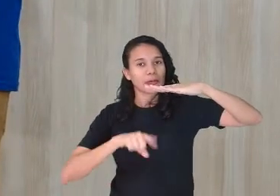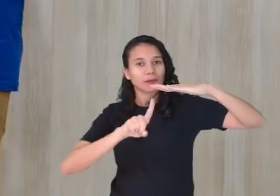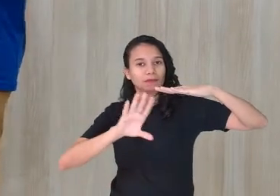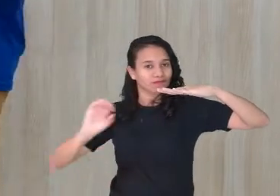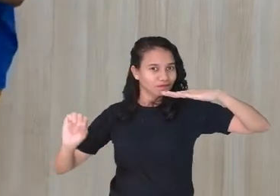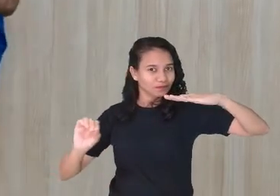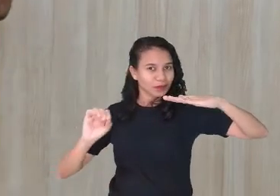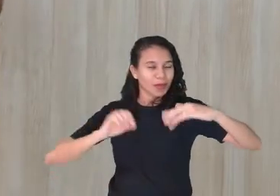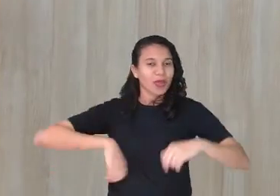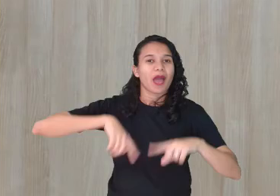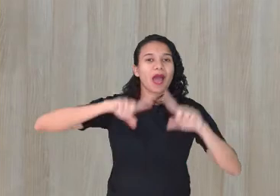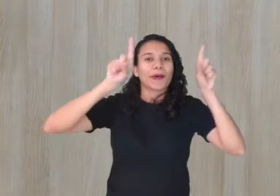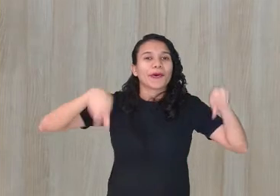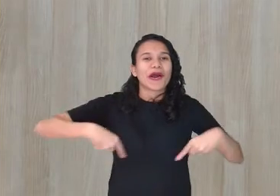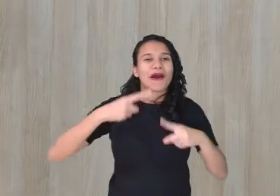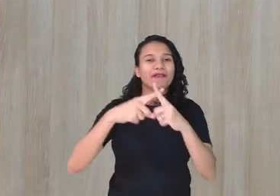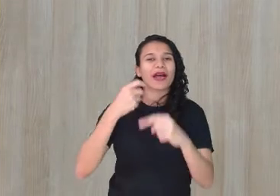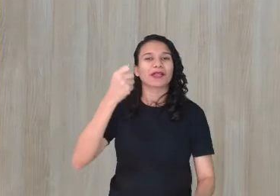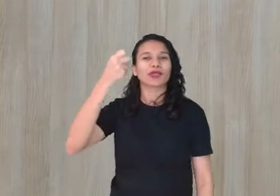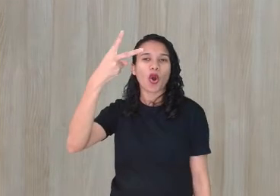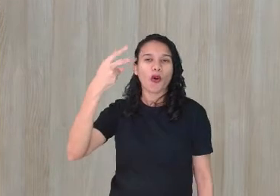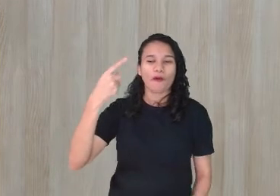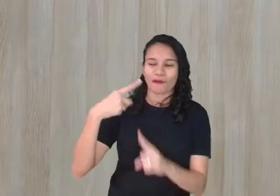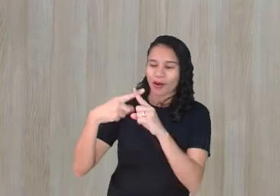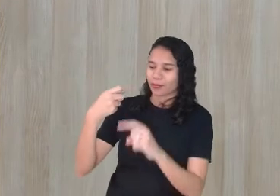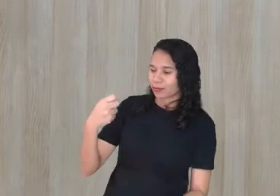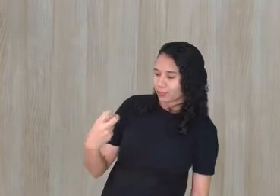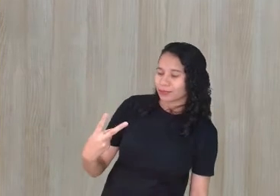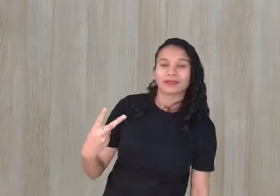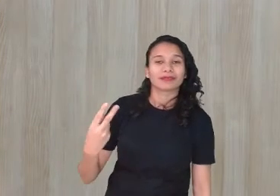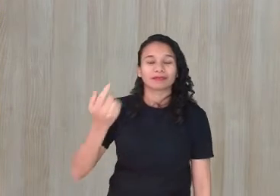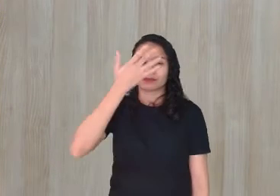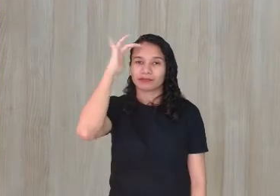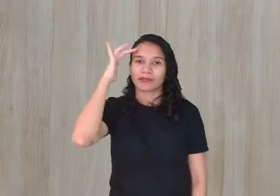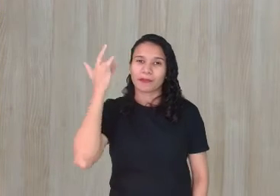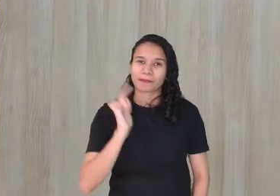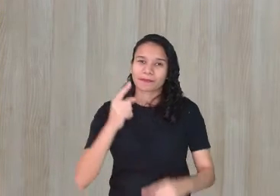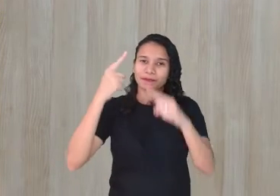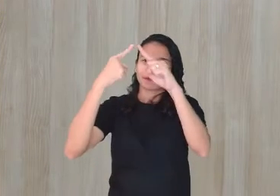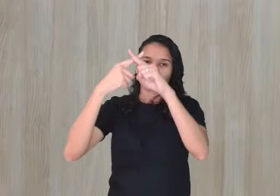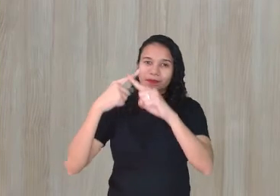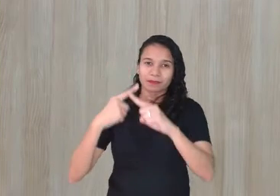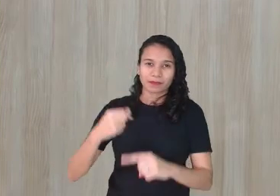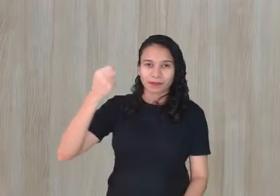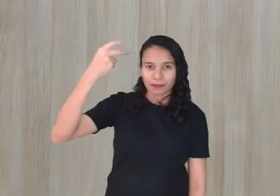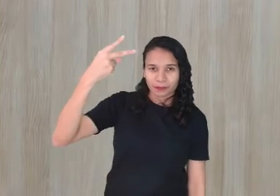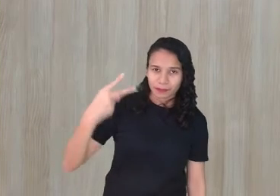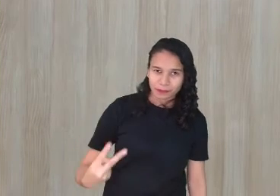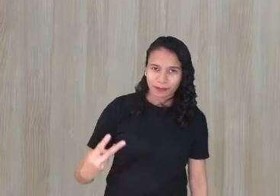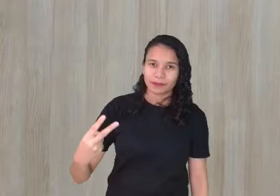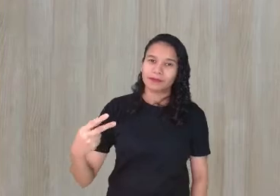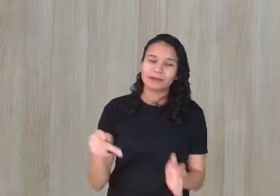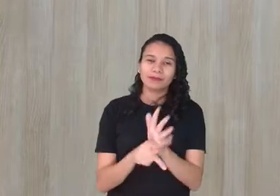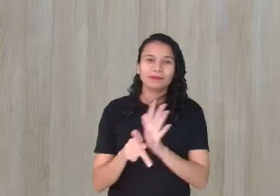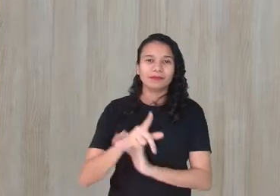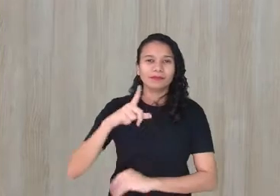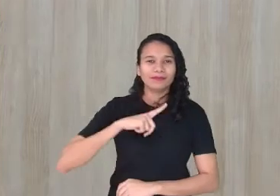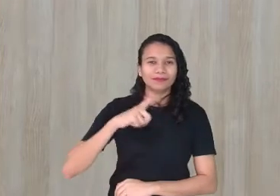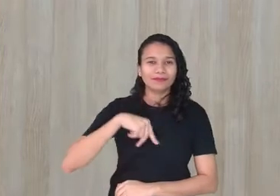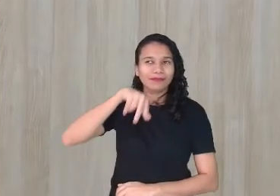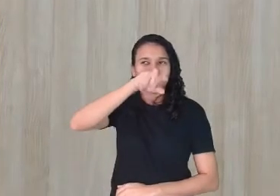Tânia, multiplica por 2 aqui, Ricardinho, e aqui também. Se eu multiplicar por 2 aqui e aqui, esse por 2 vai dar